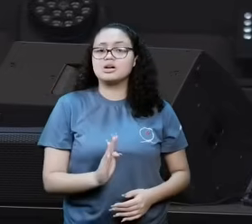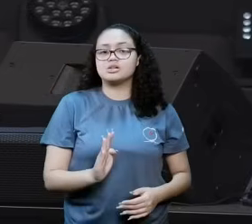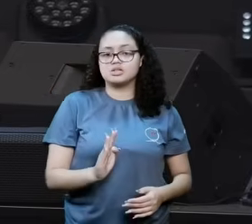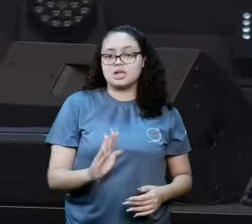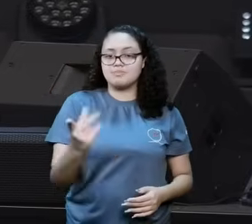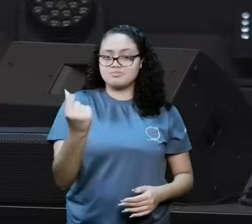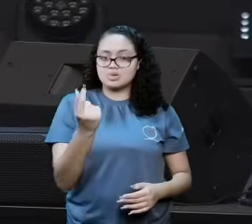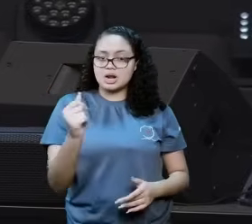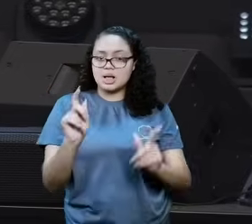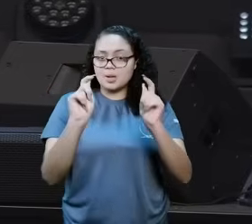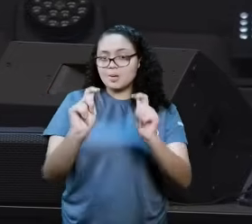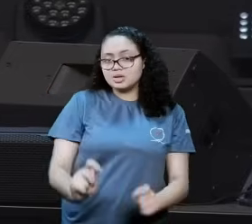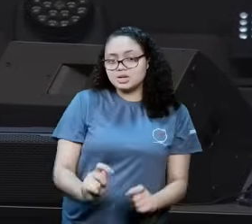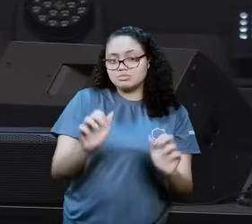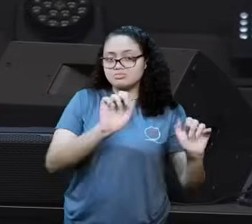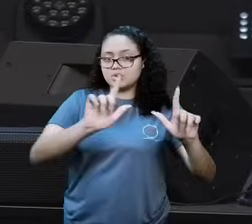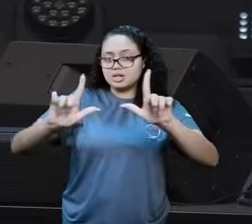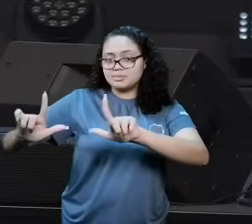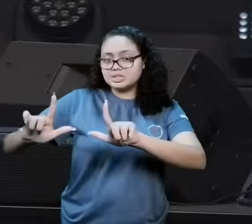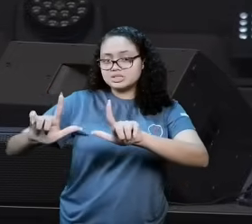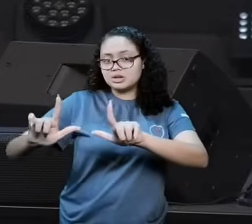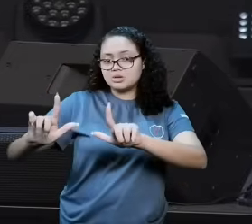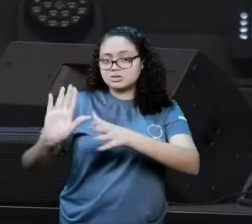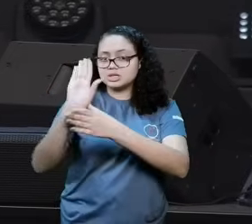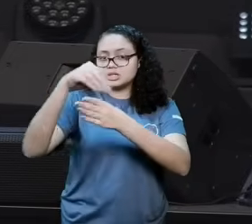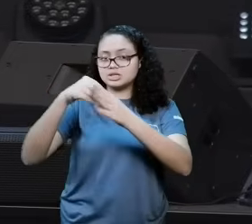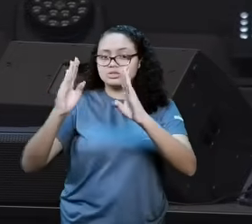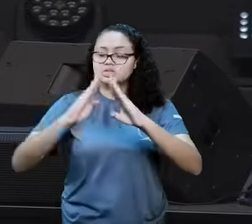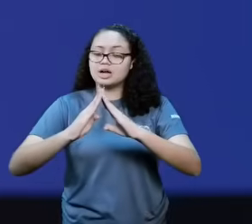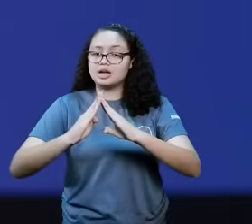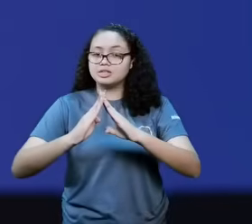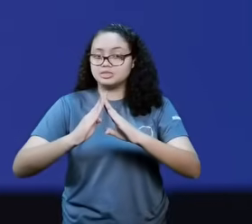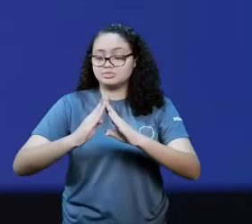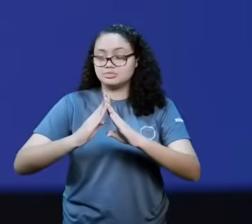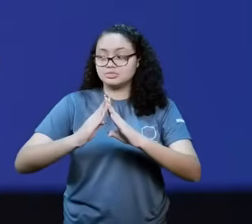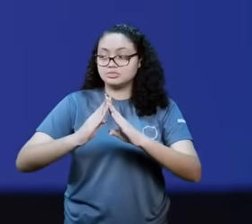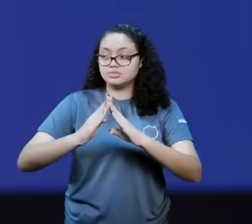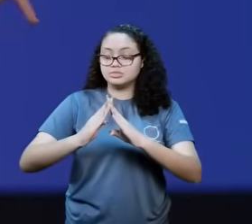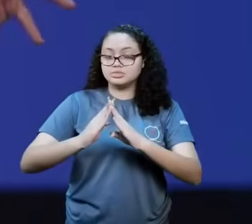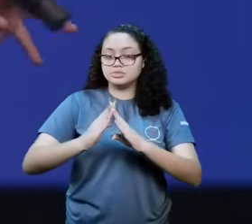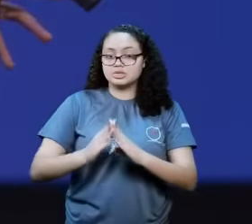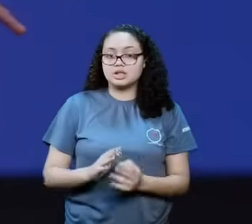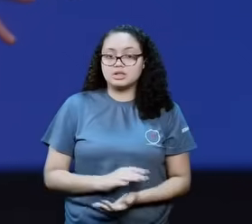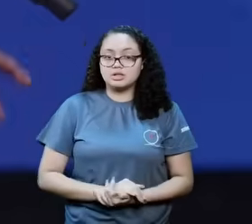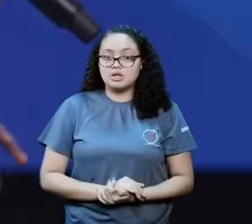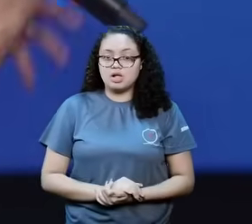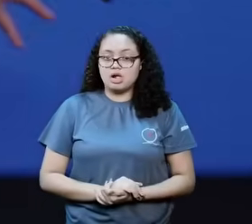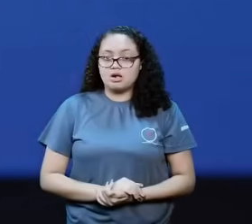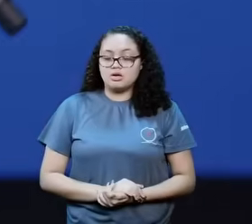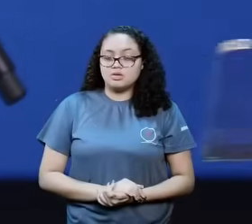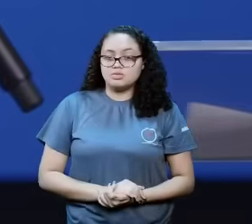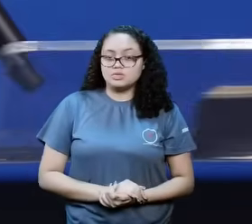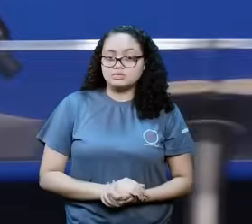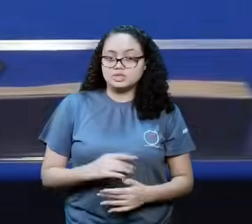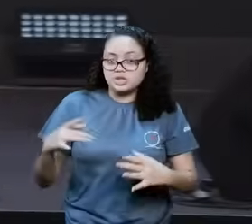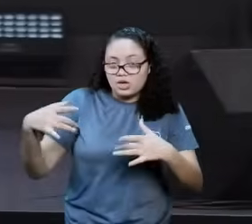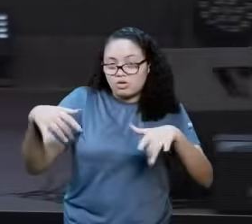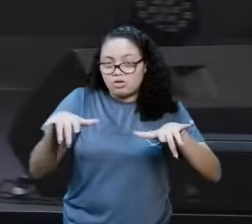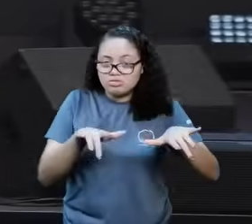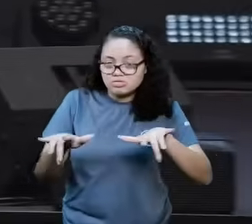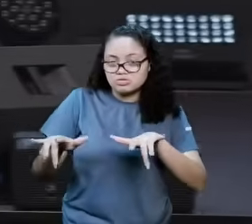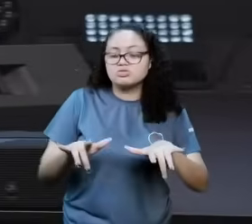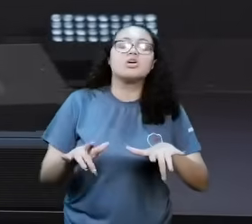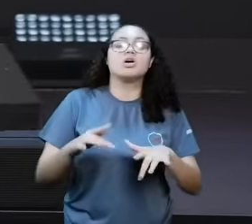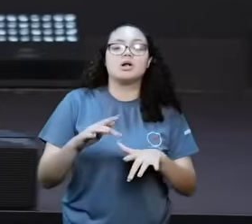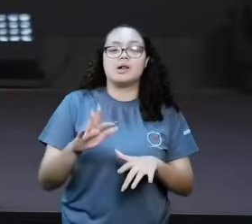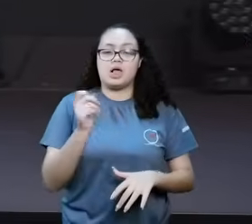questão financeira, podia ter uma televisão na sua casa. E desde então, filmes de terror, até de comédia,